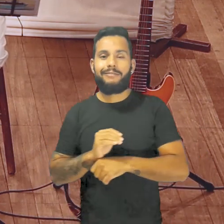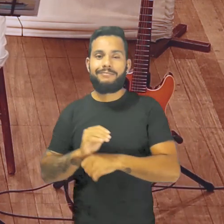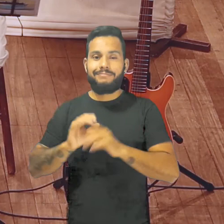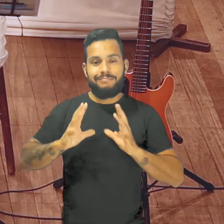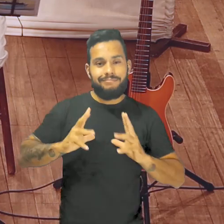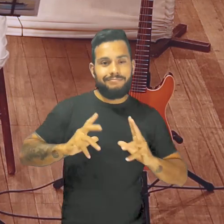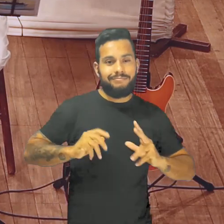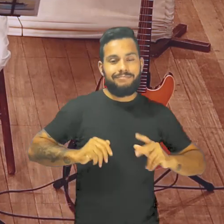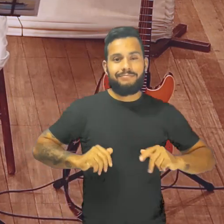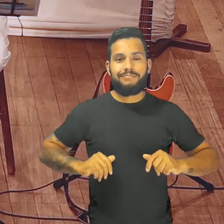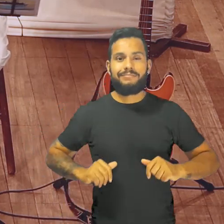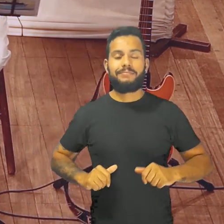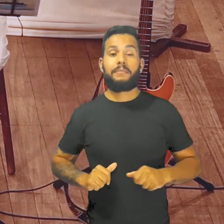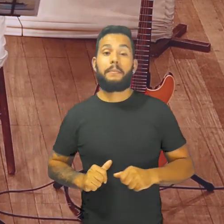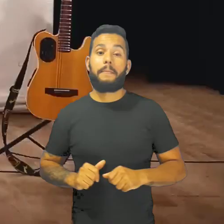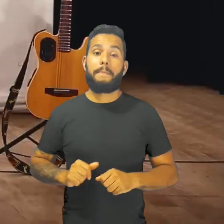poupar e respeitar,